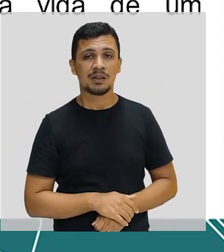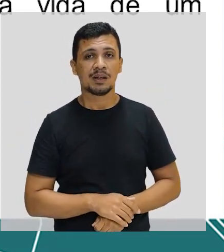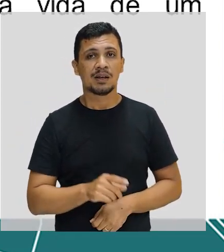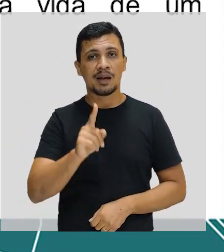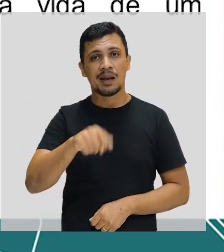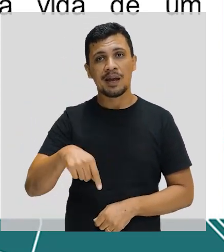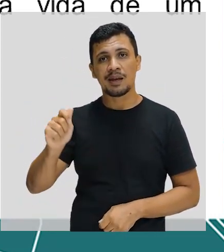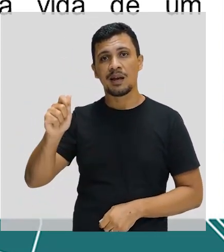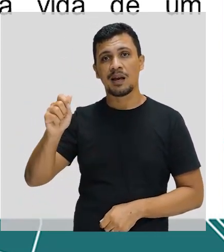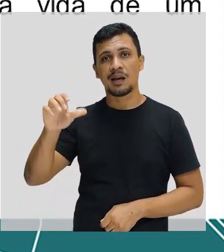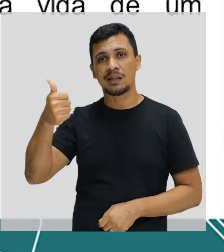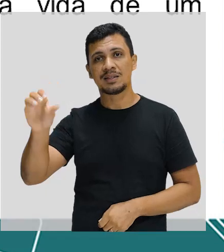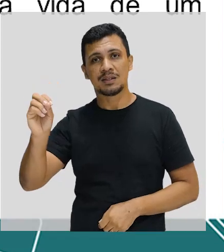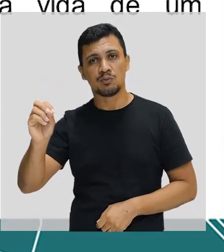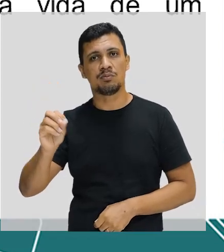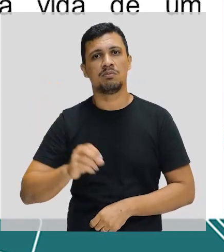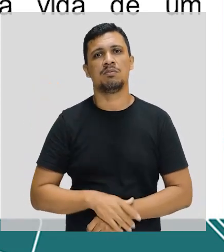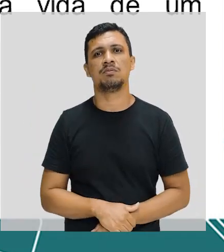ações em relação a estas regras.